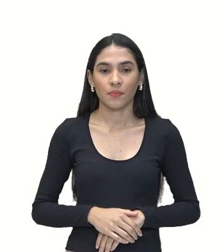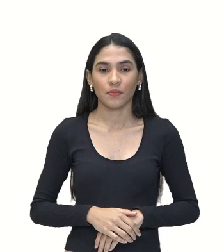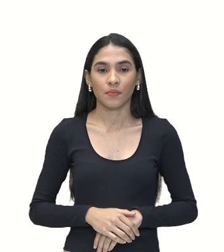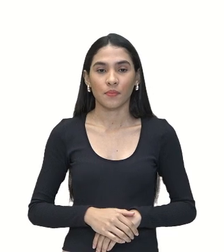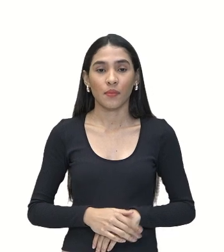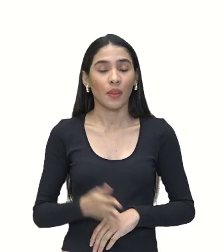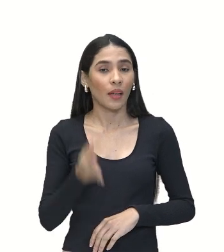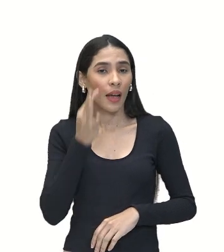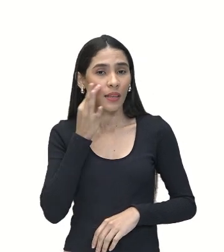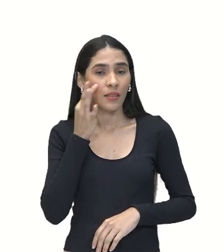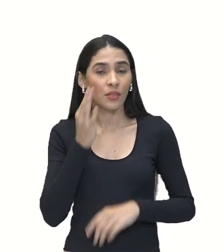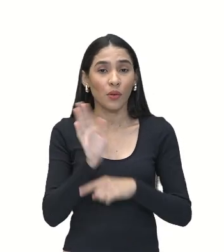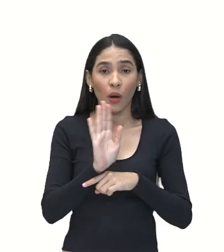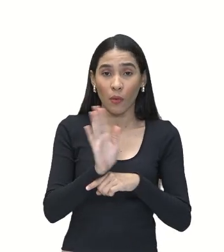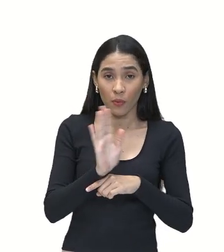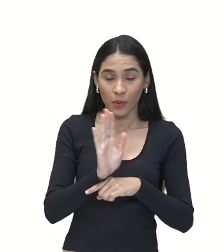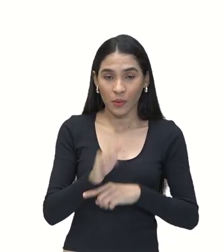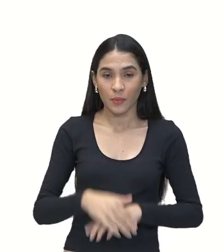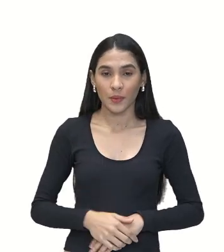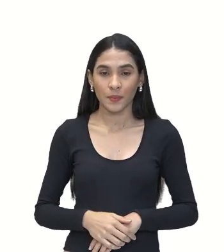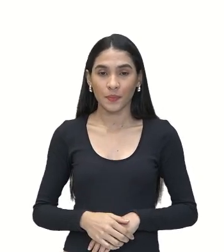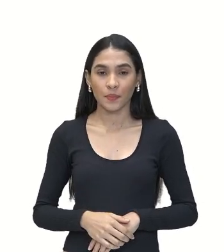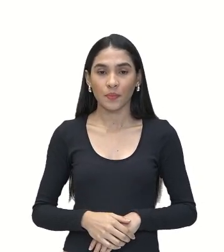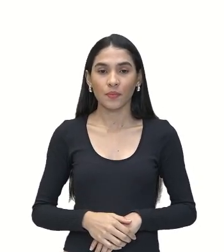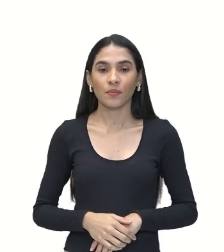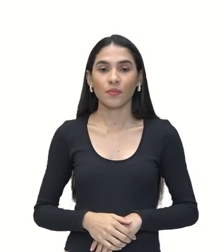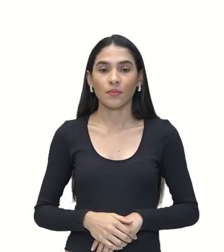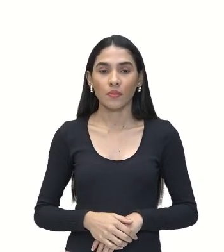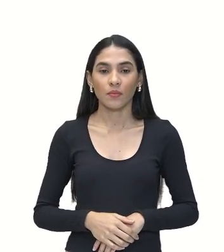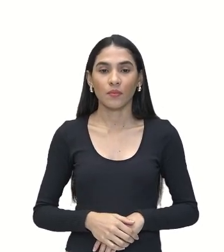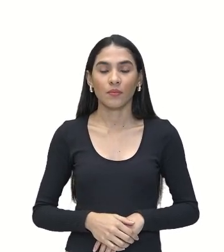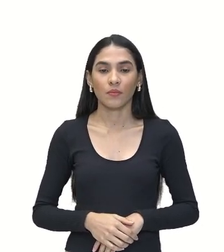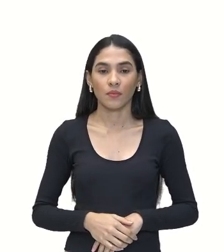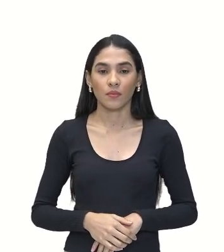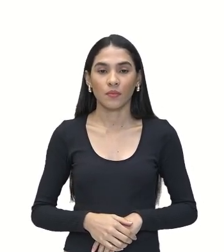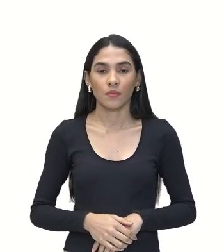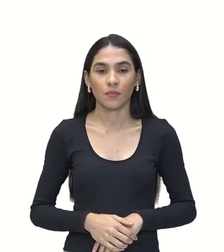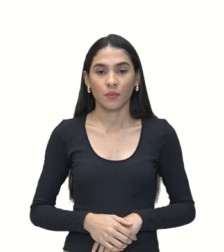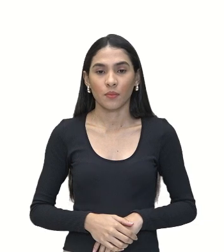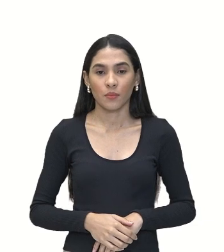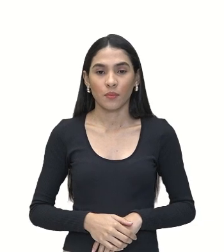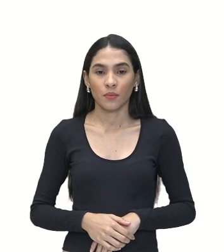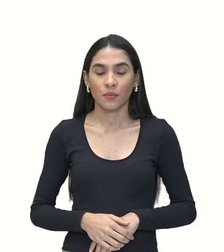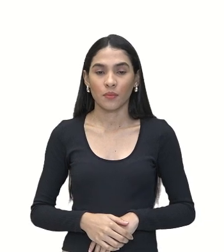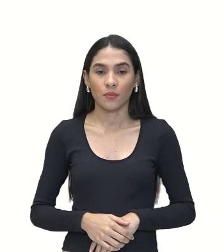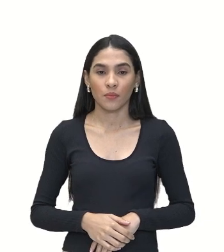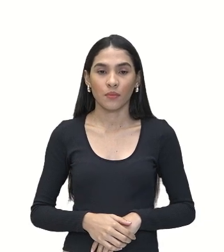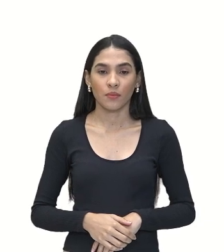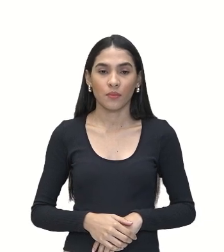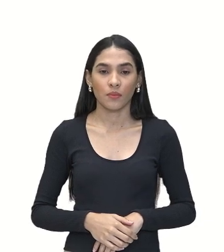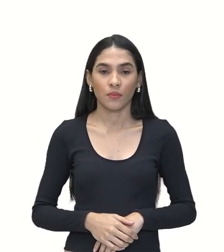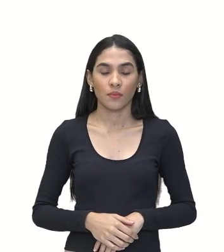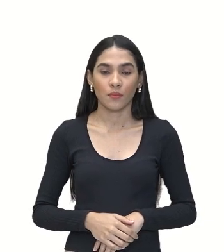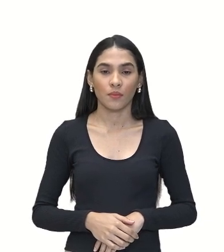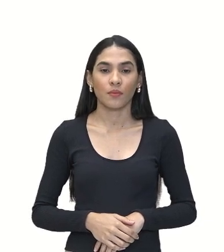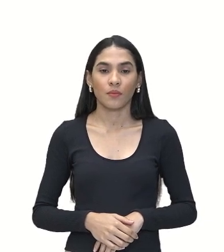assistiu ao filme. Ele assistiu